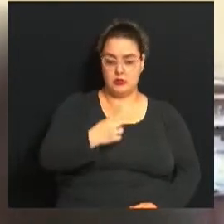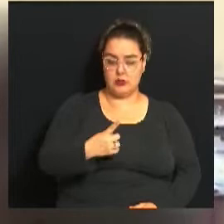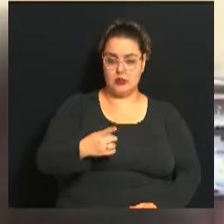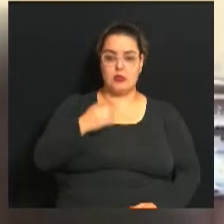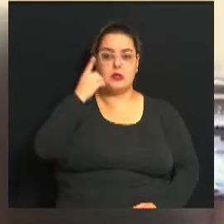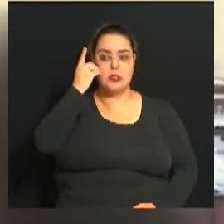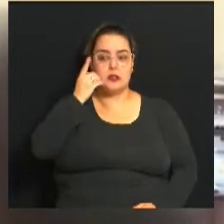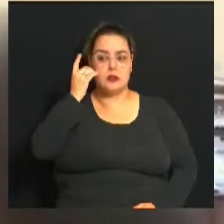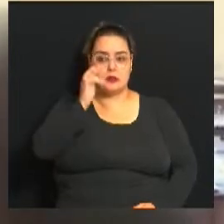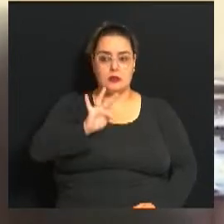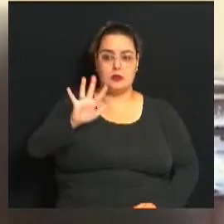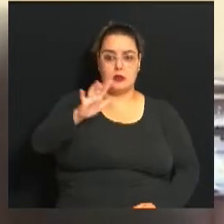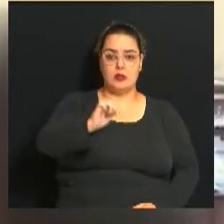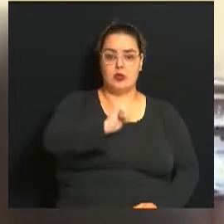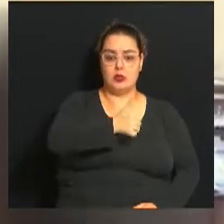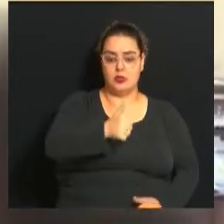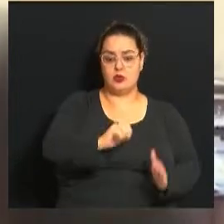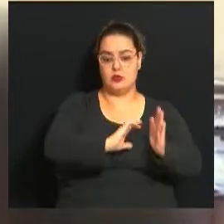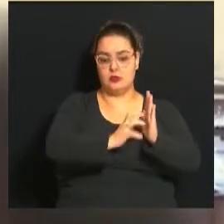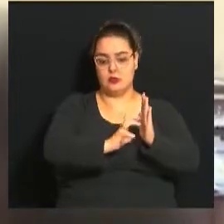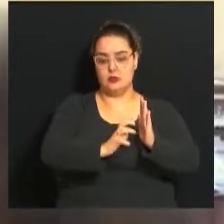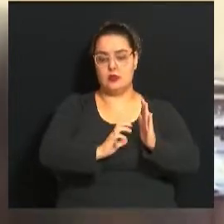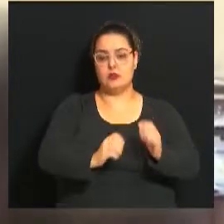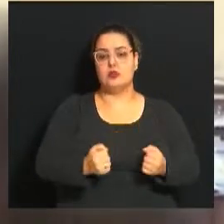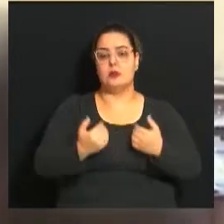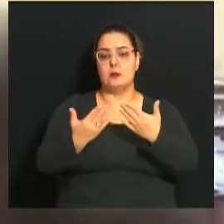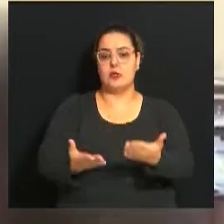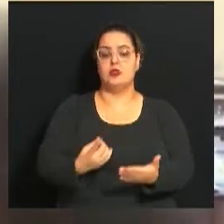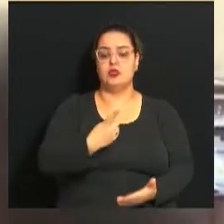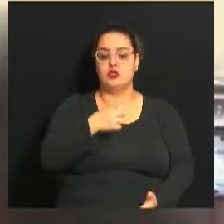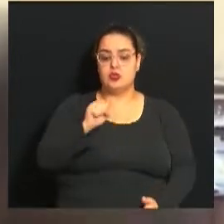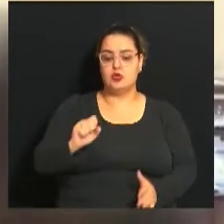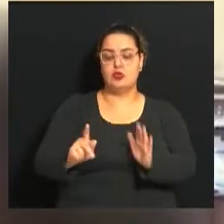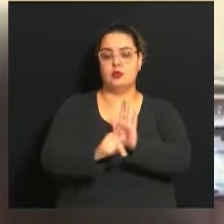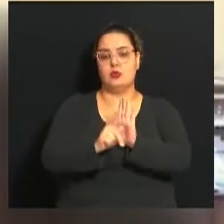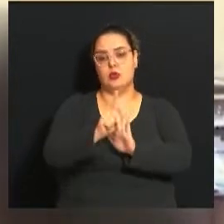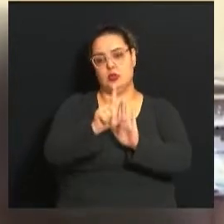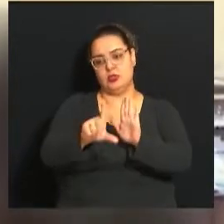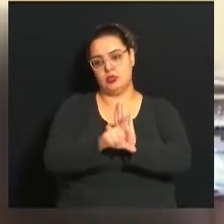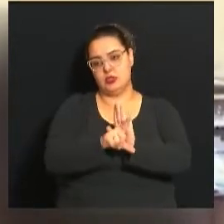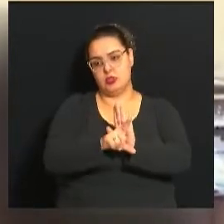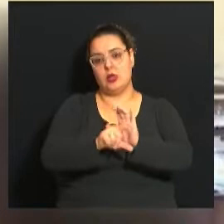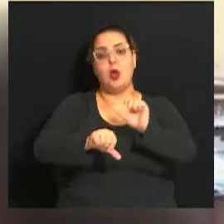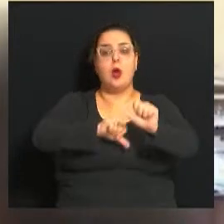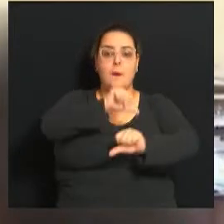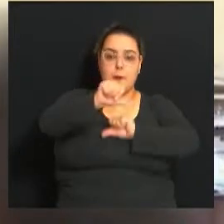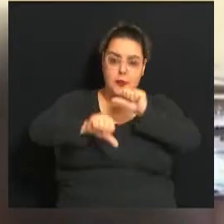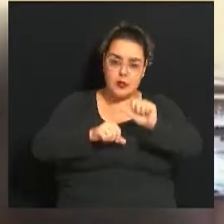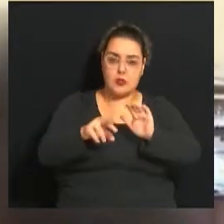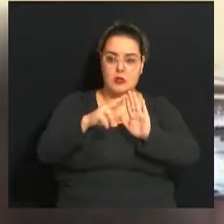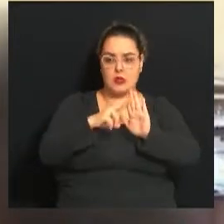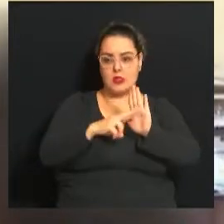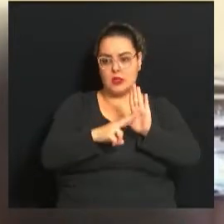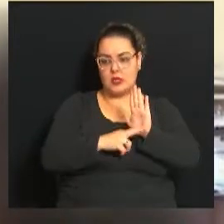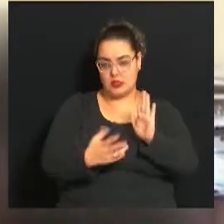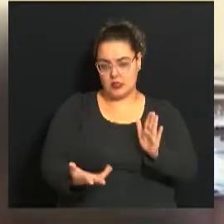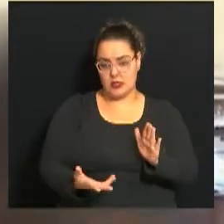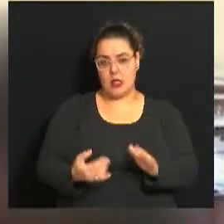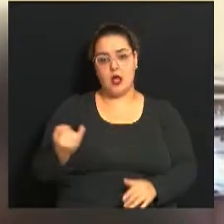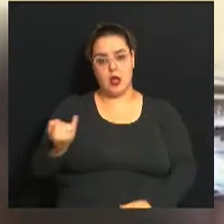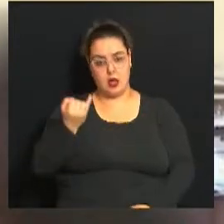11 partidos já apresentaram ao menos 18 projetos de lei para alterar essa regra. Então, é importante a